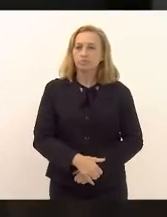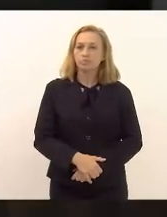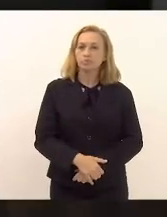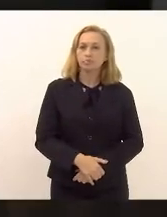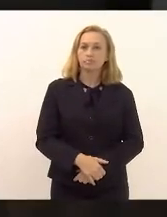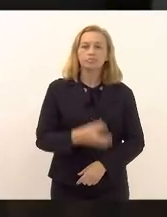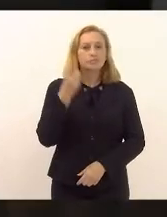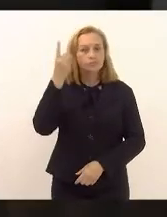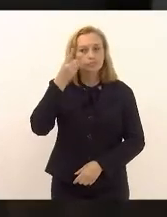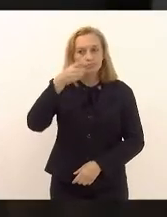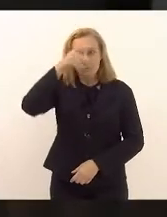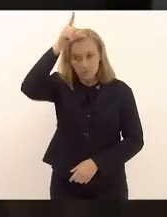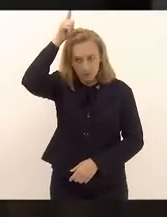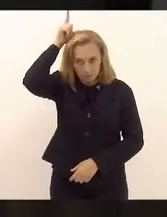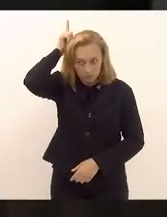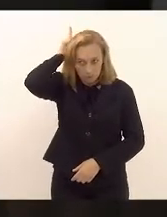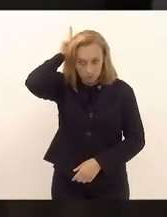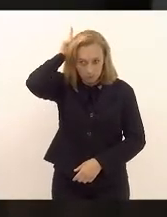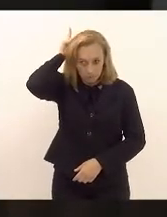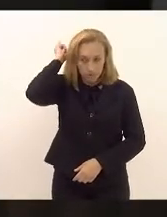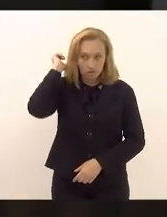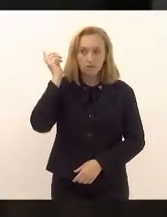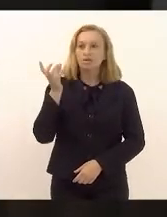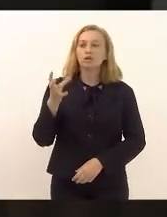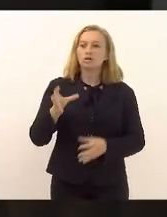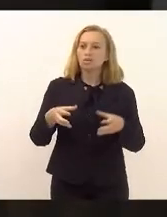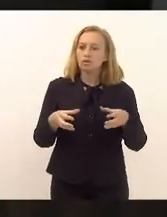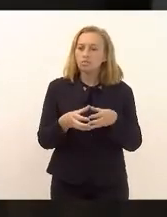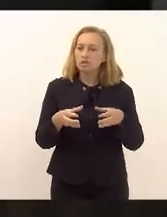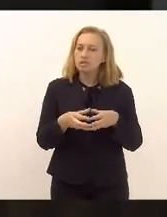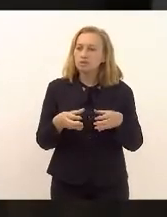Luiz, pela Comissão de Saúde,